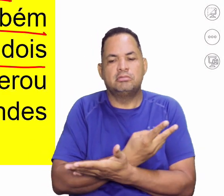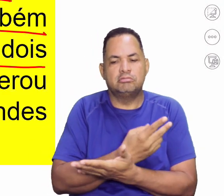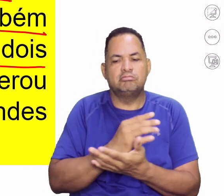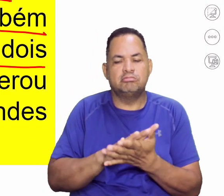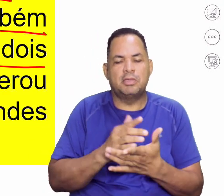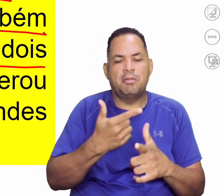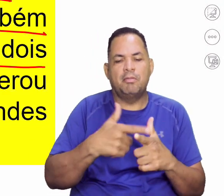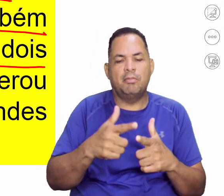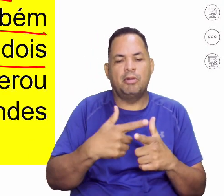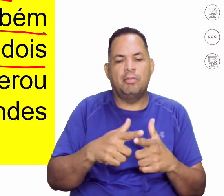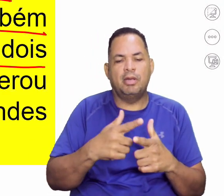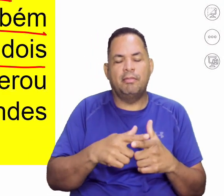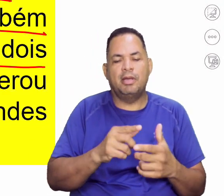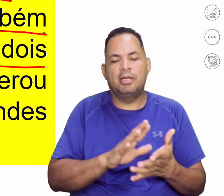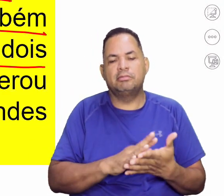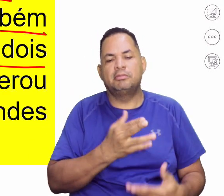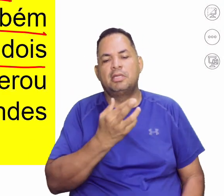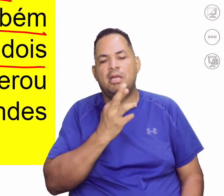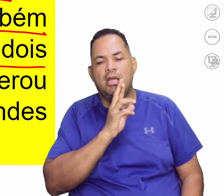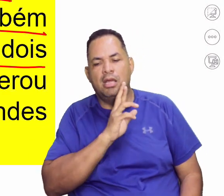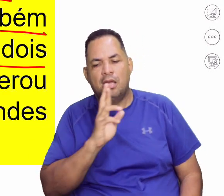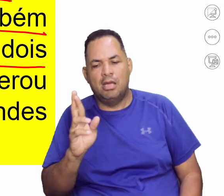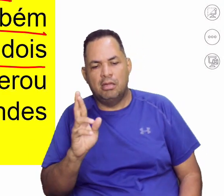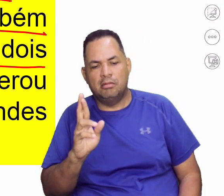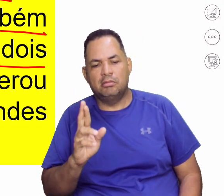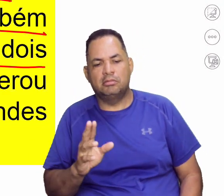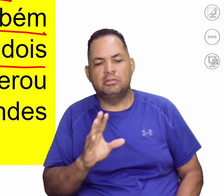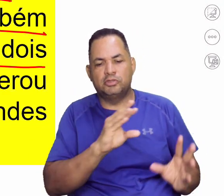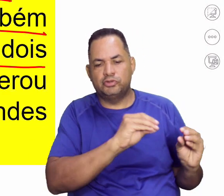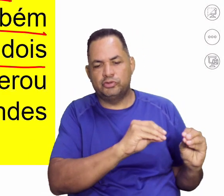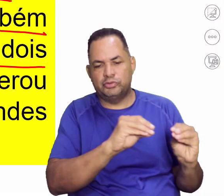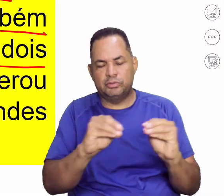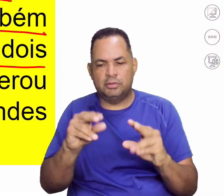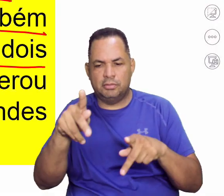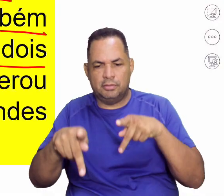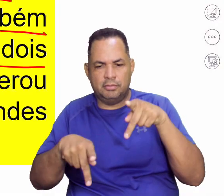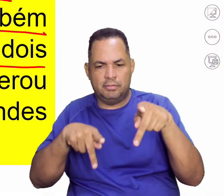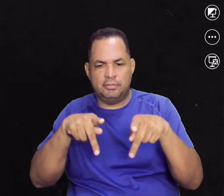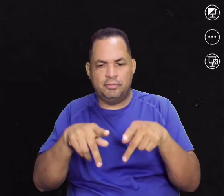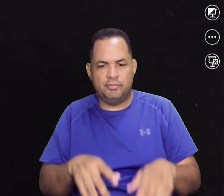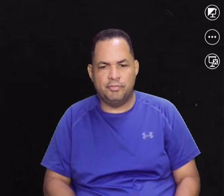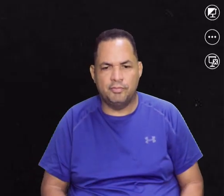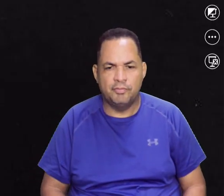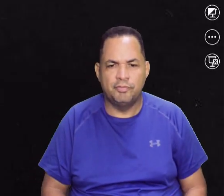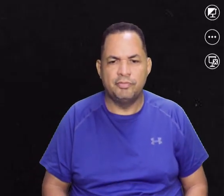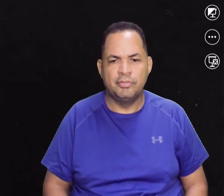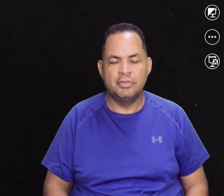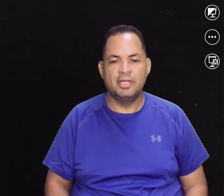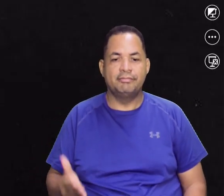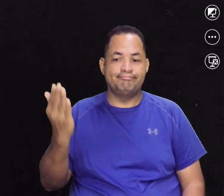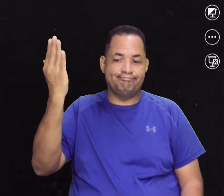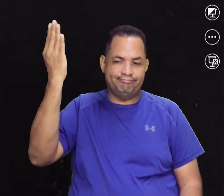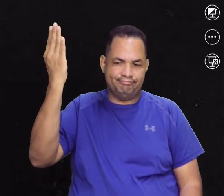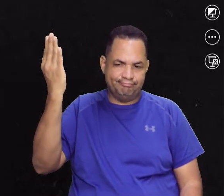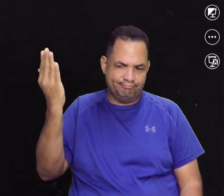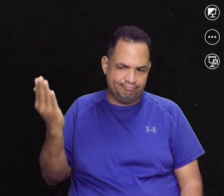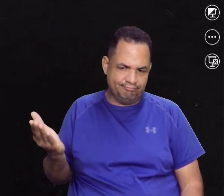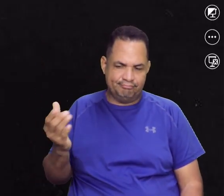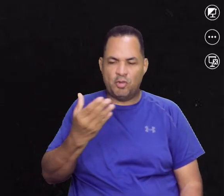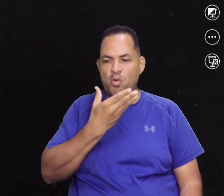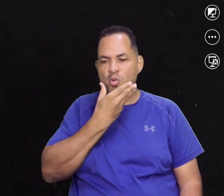religiosos e grandes deslocamentos populacionais. Pessoal, nós temos aqui uma